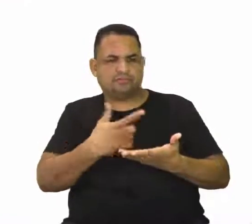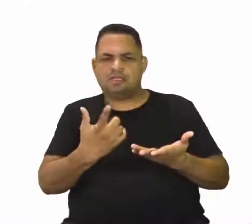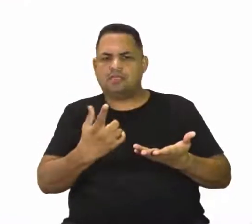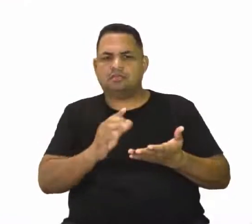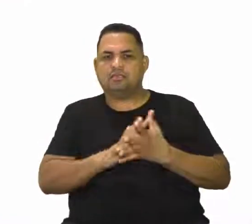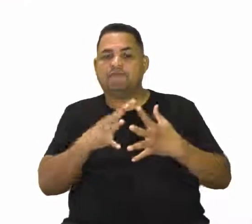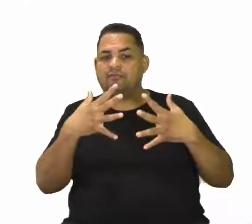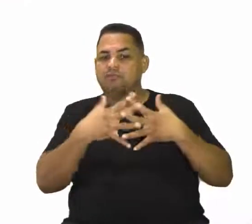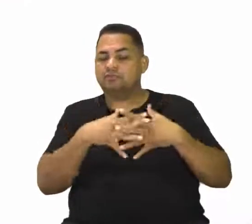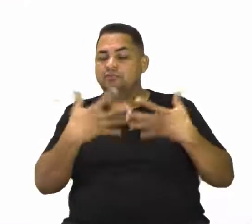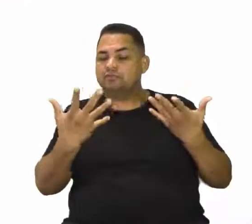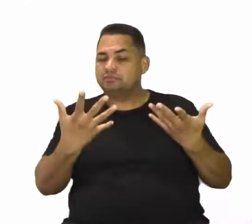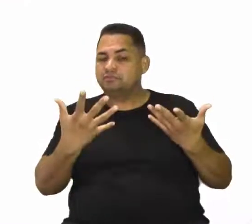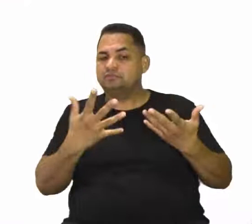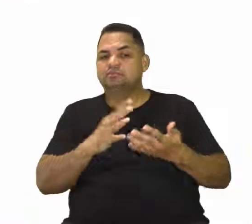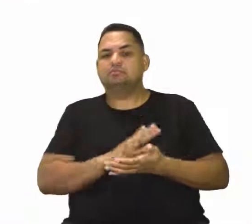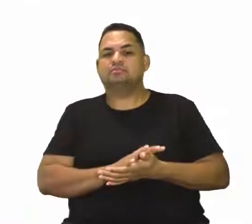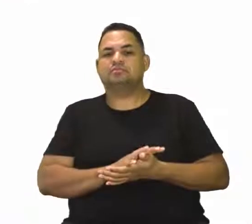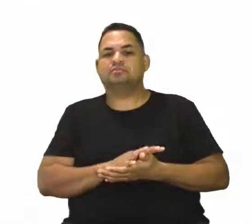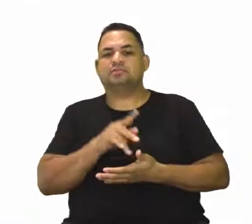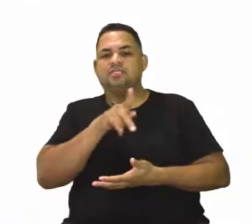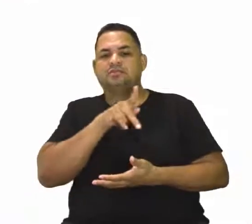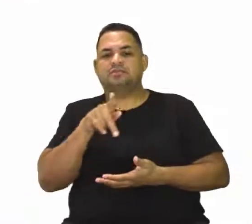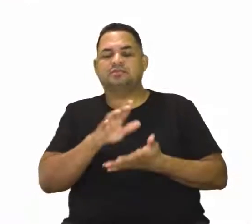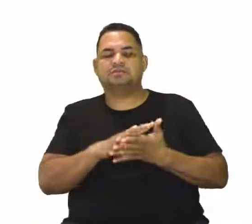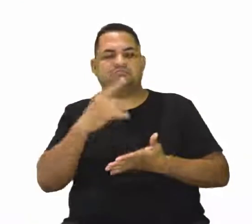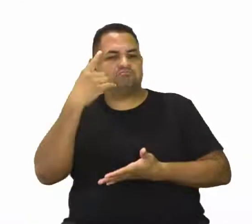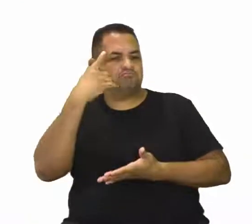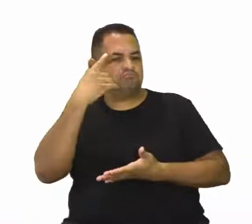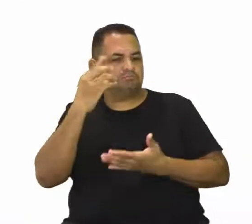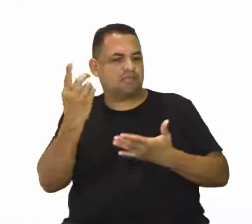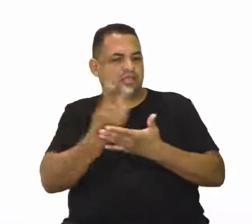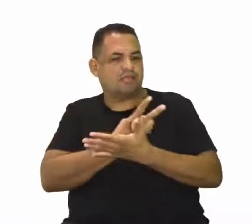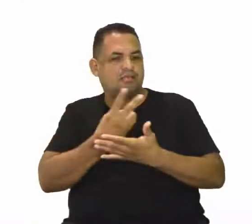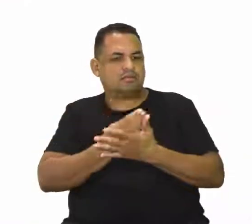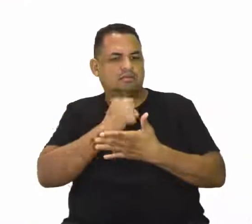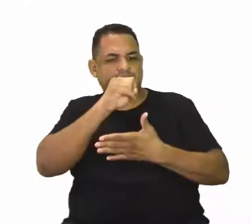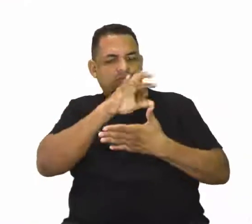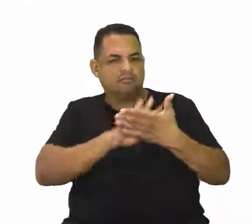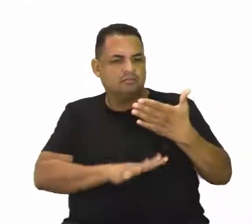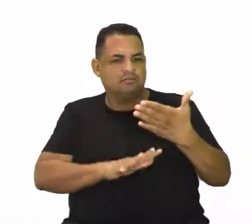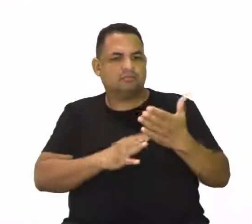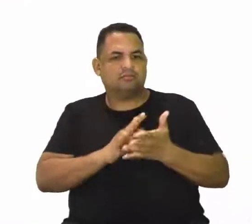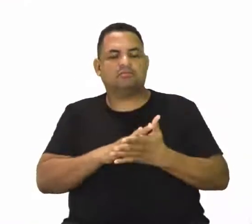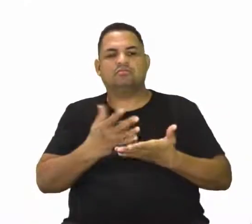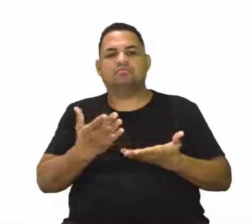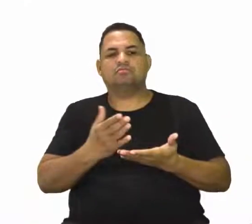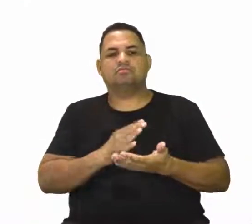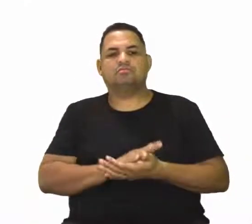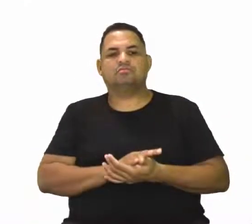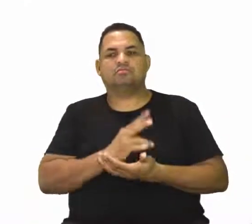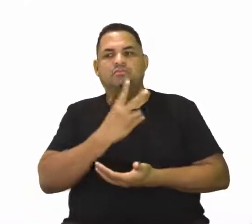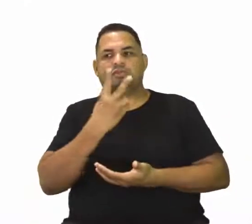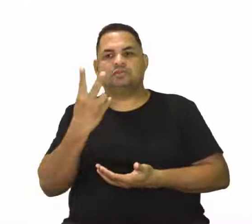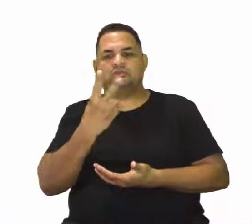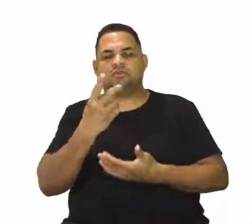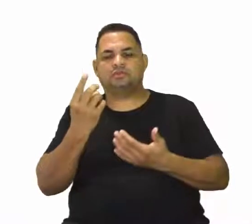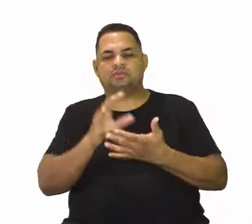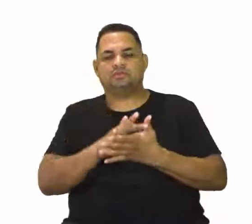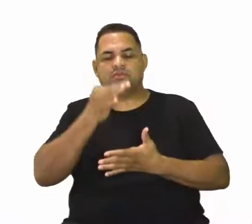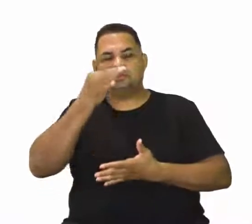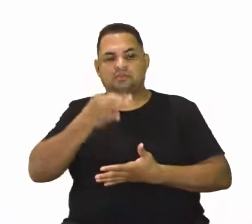pode se confundir como eu professor achando que eu tô errado nessas alternativas que eu teria colocado duas